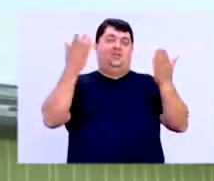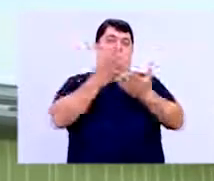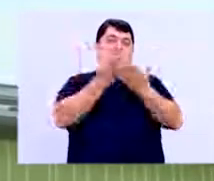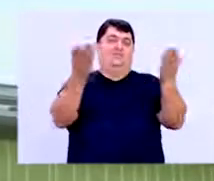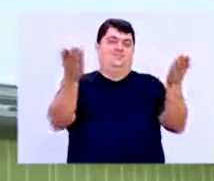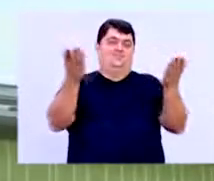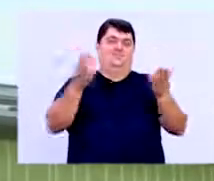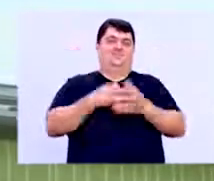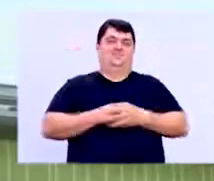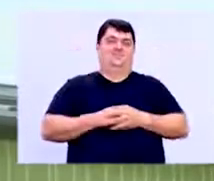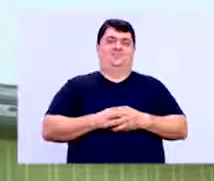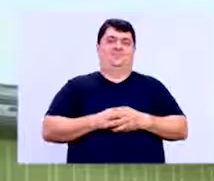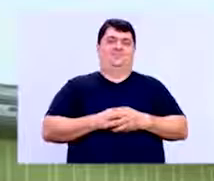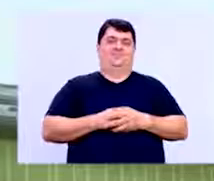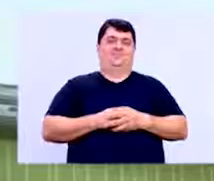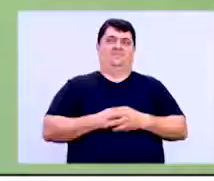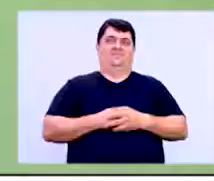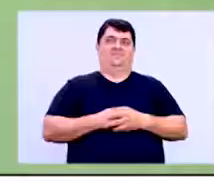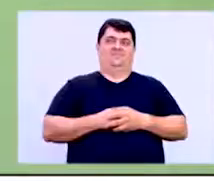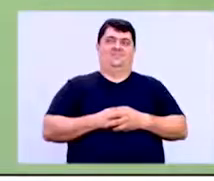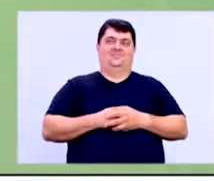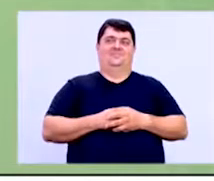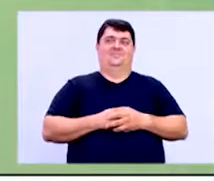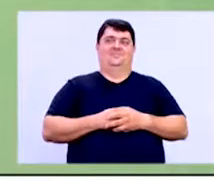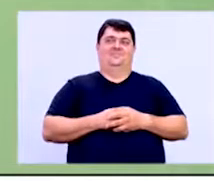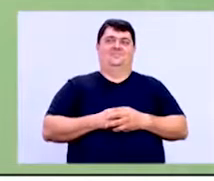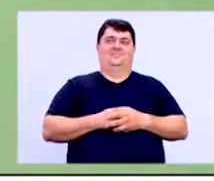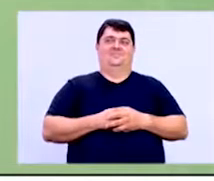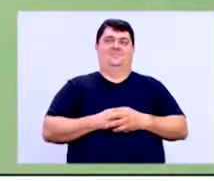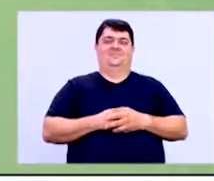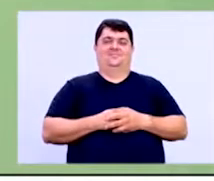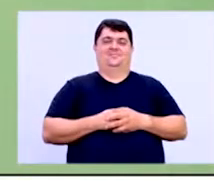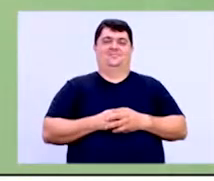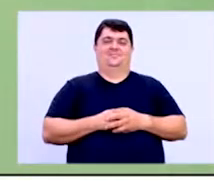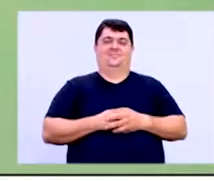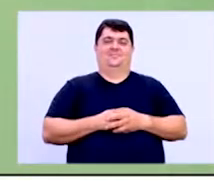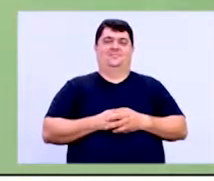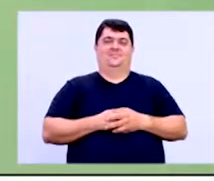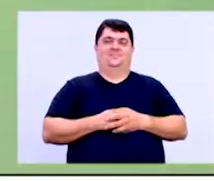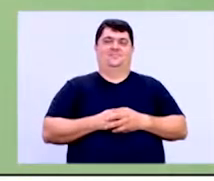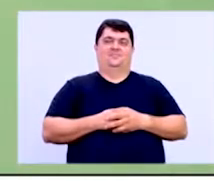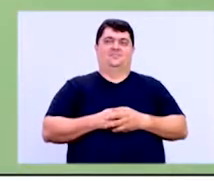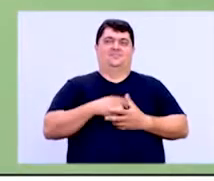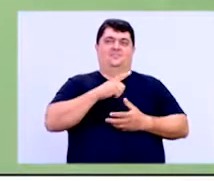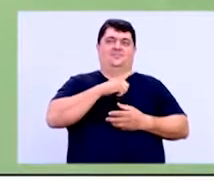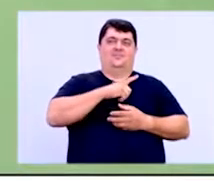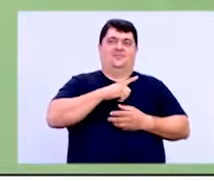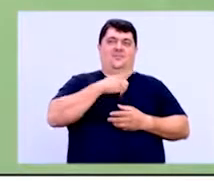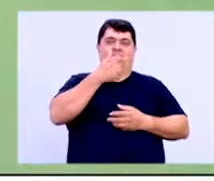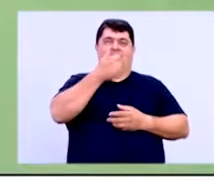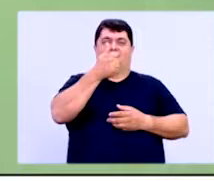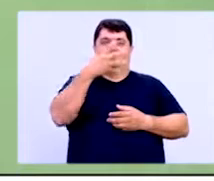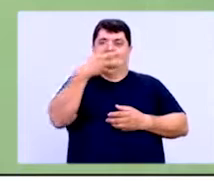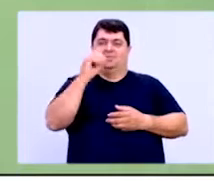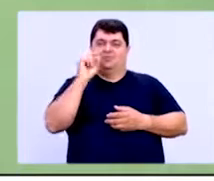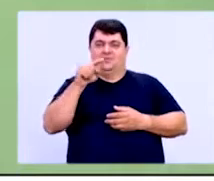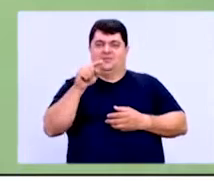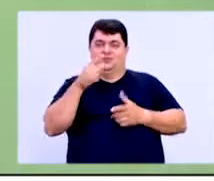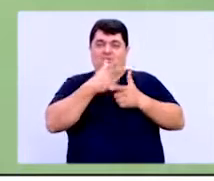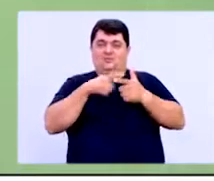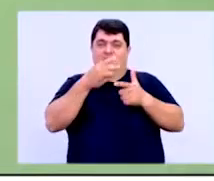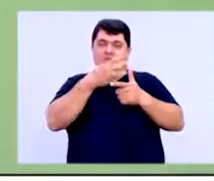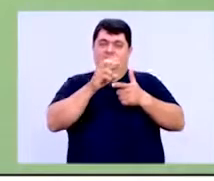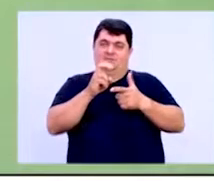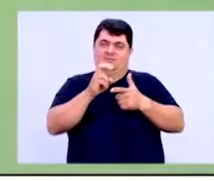não estudam, tá ok? Vamos voltar para a resolução da questão. Aqui, ó, 140 mil dividido por 35,